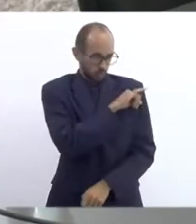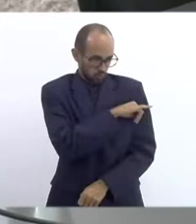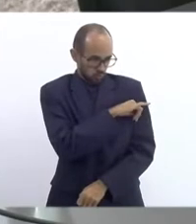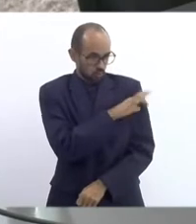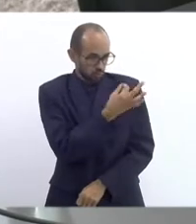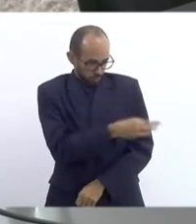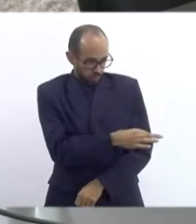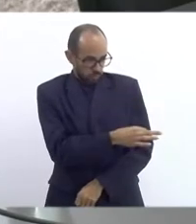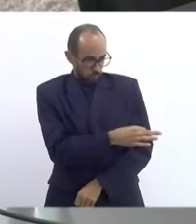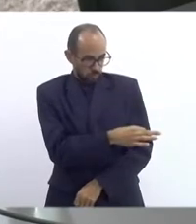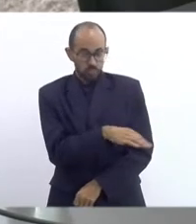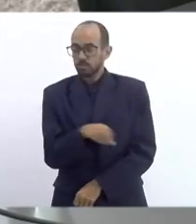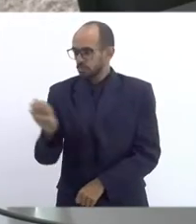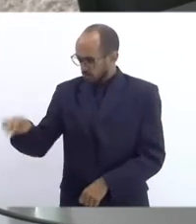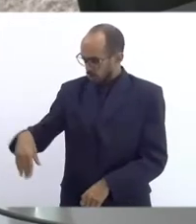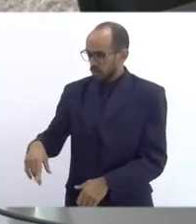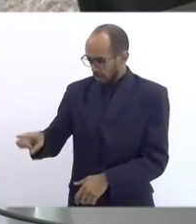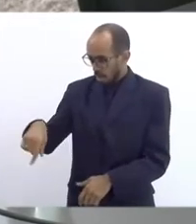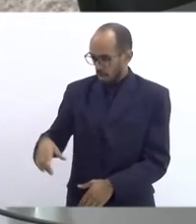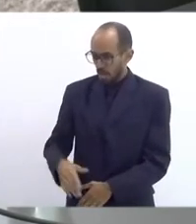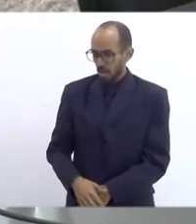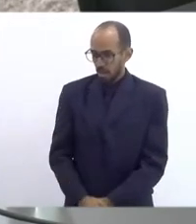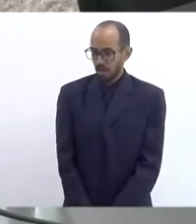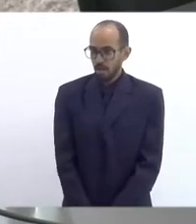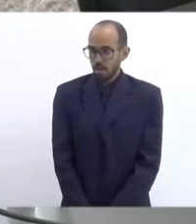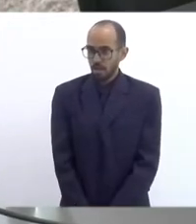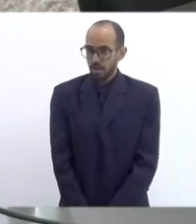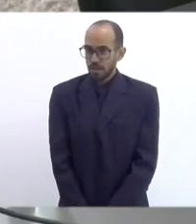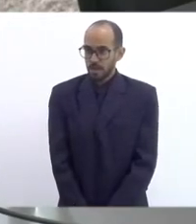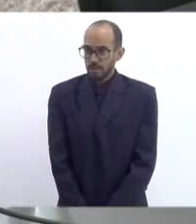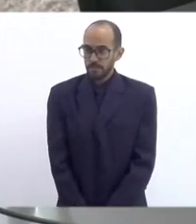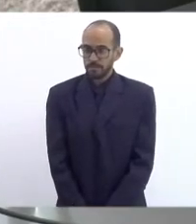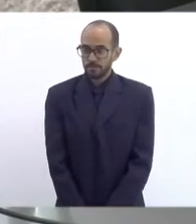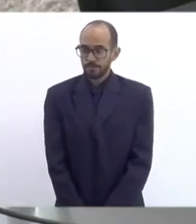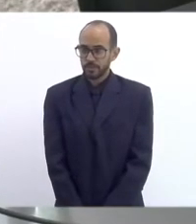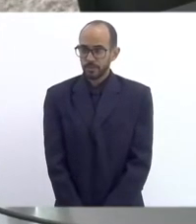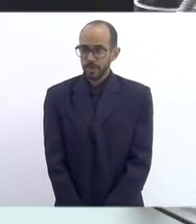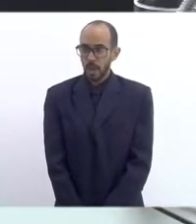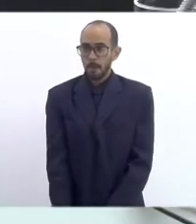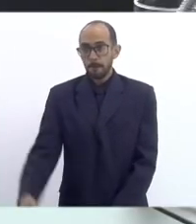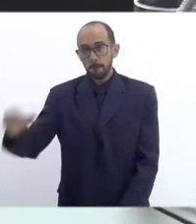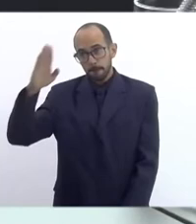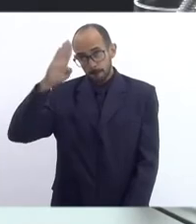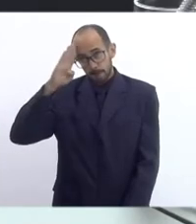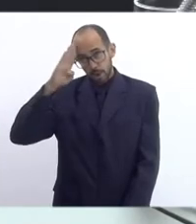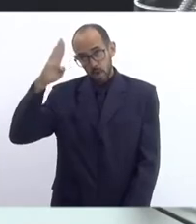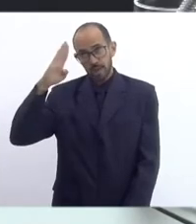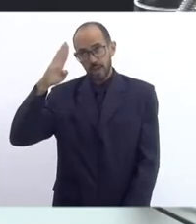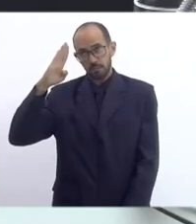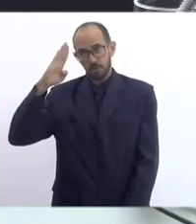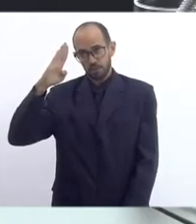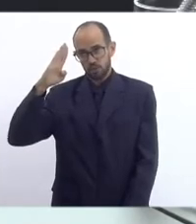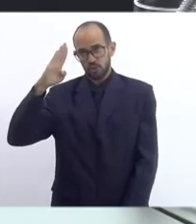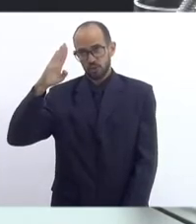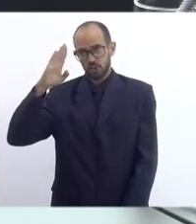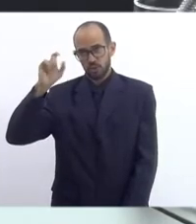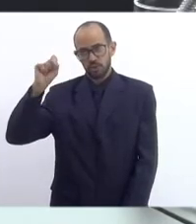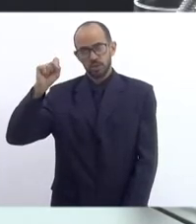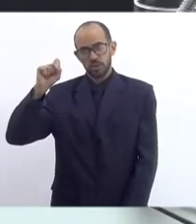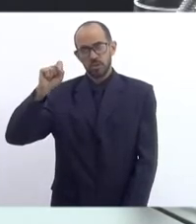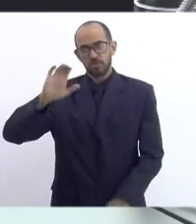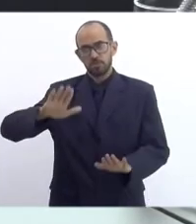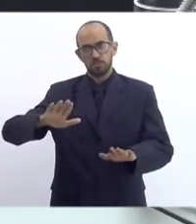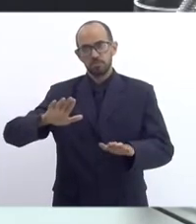Isso. Vocês entenderam? Olha só, e prioritariamente, além disso, prioritariamente,